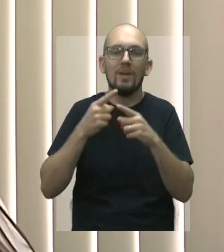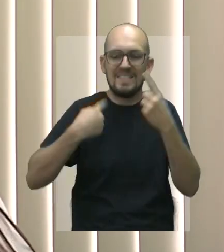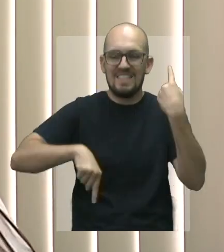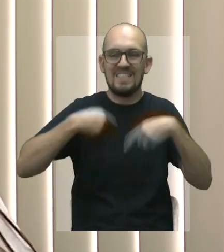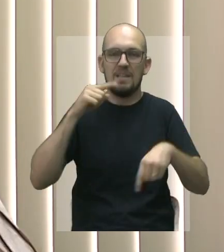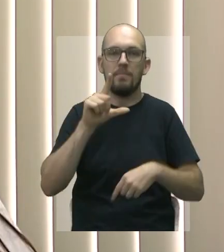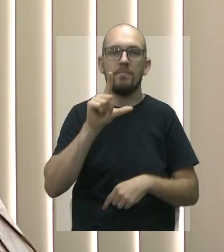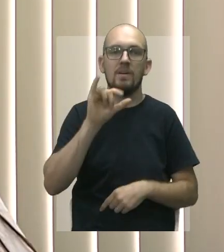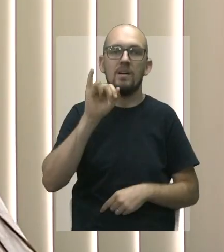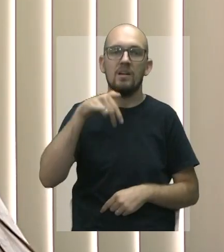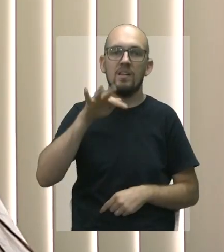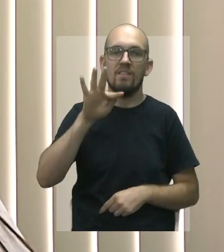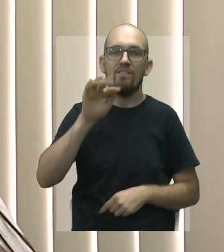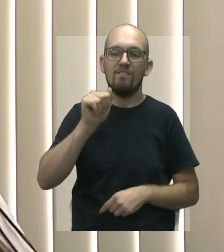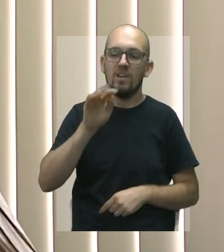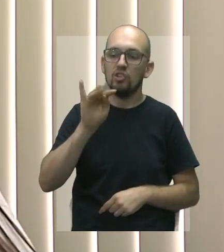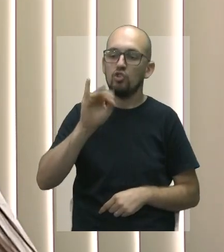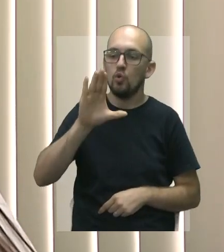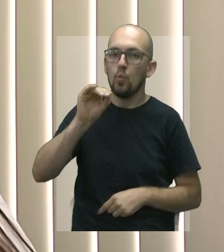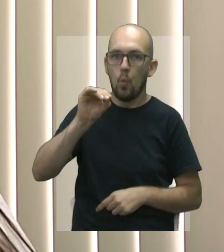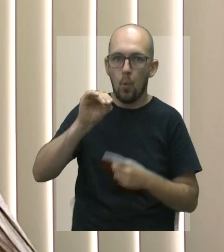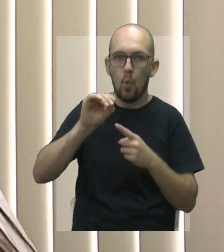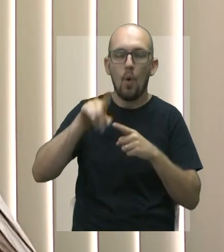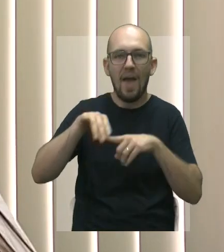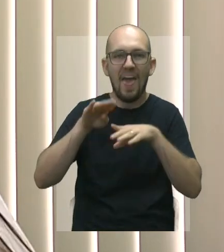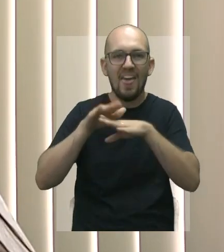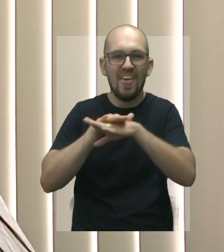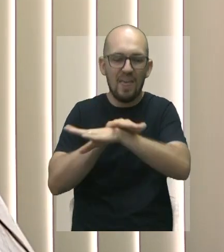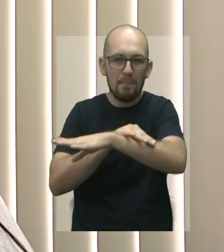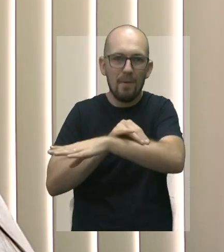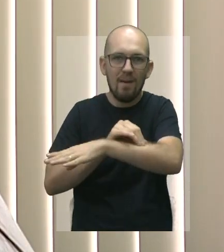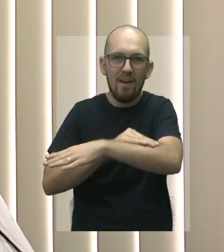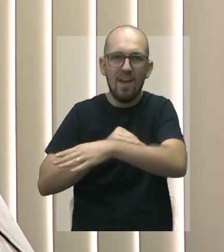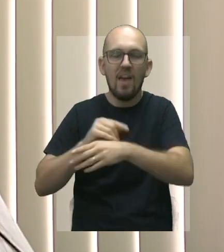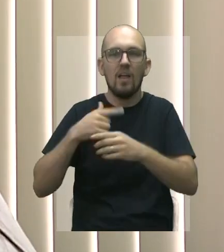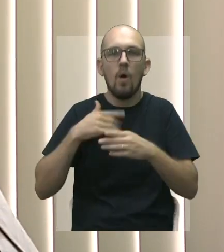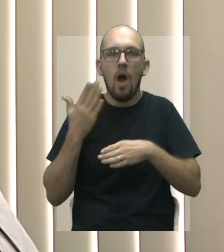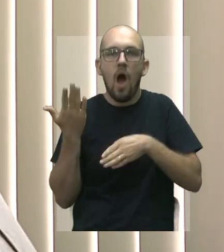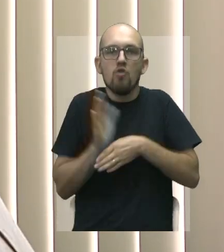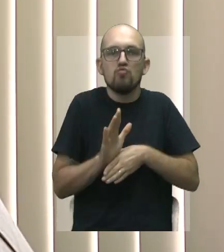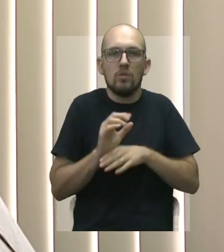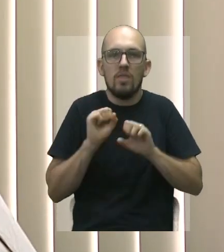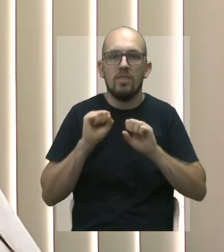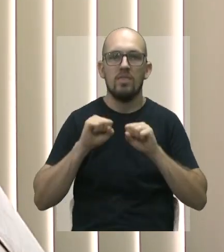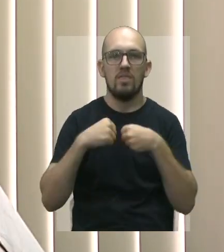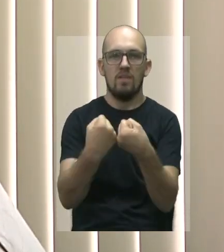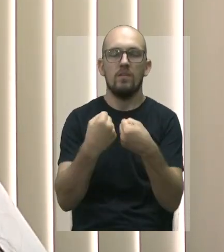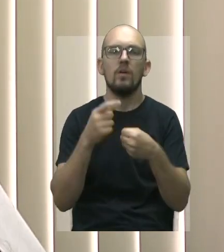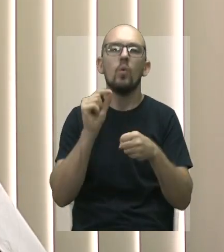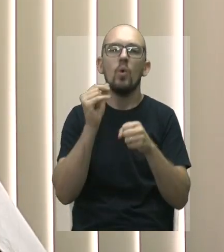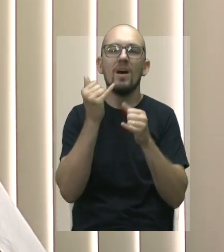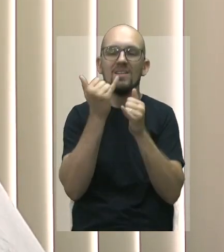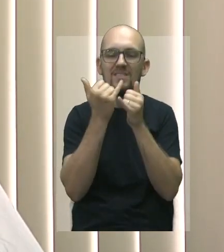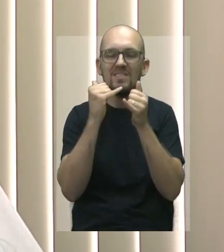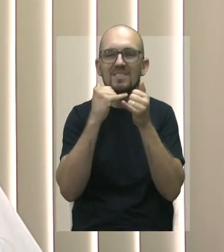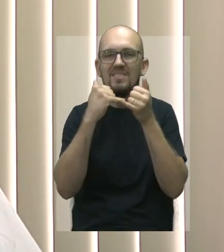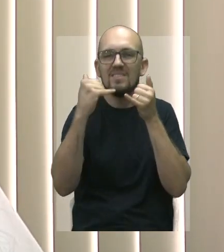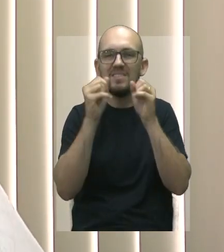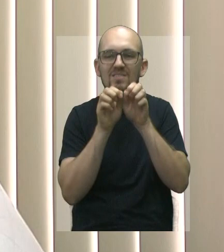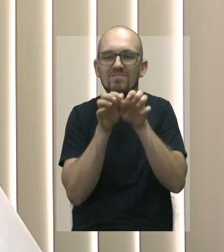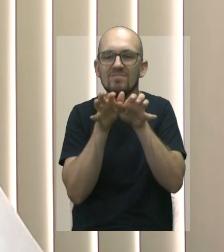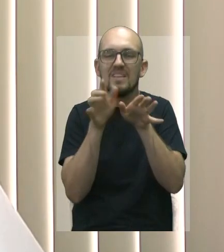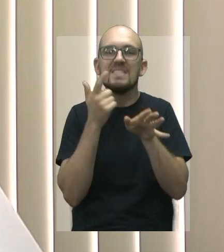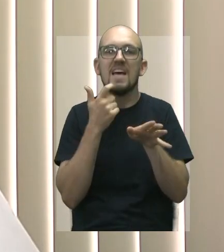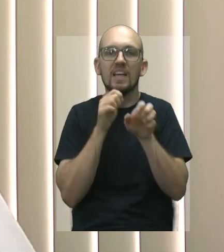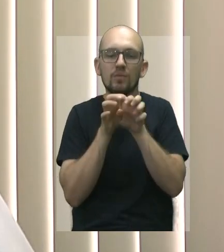por tecidos e órgãos que eles ajudam na defesa do nosso organismo. Eles têm vasos que se interligam entre si e